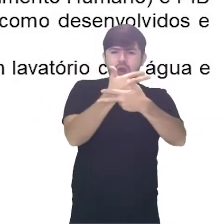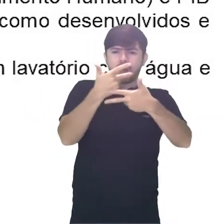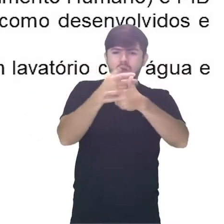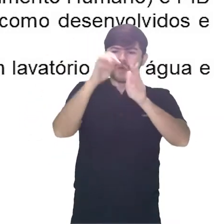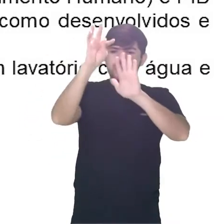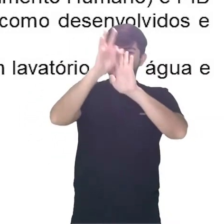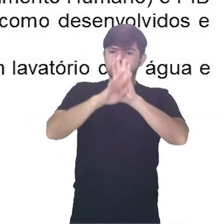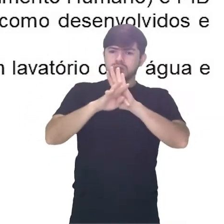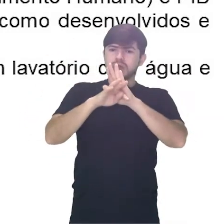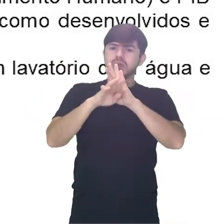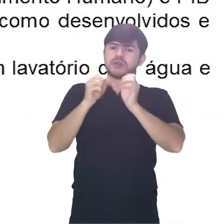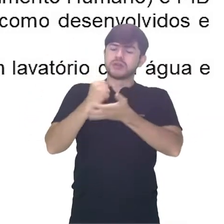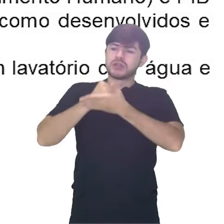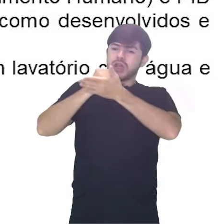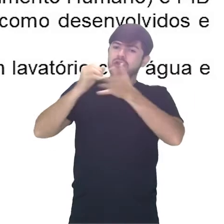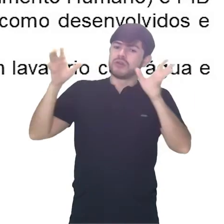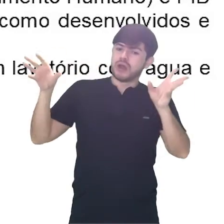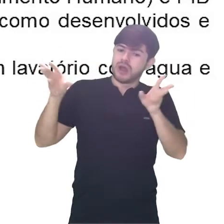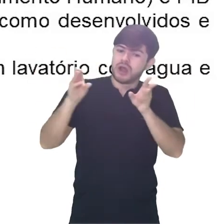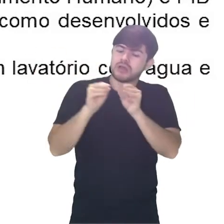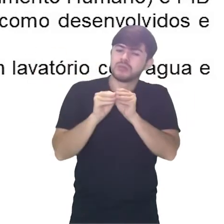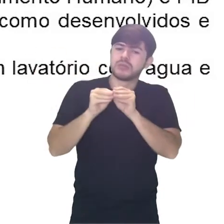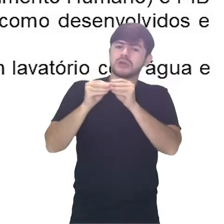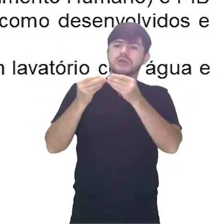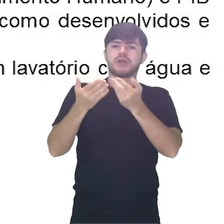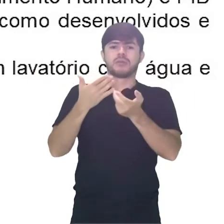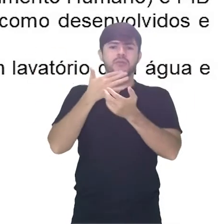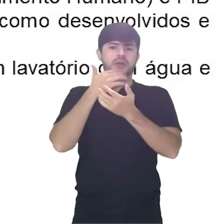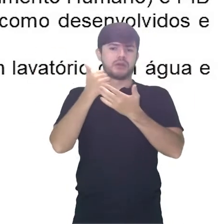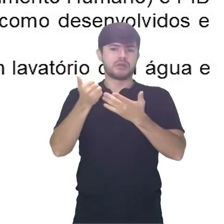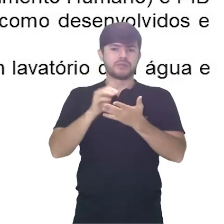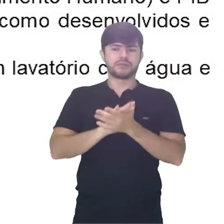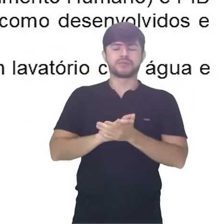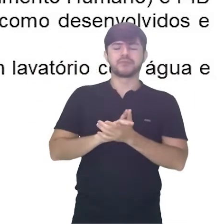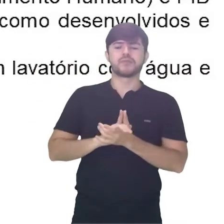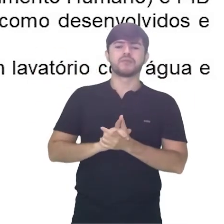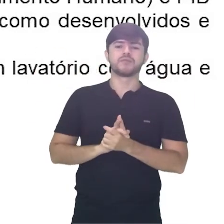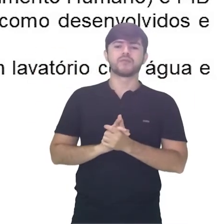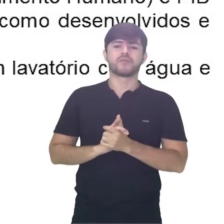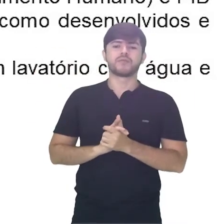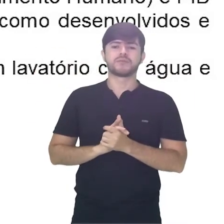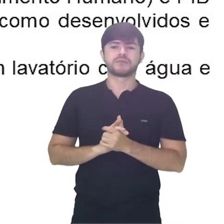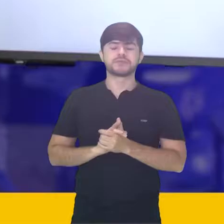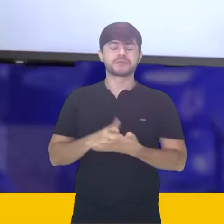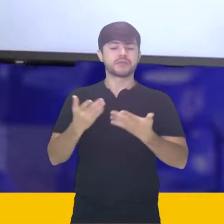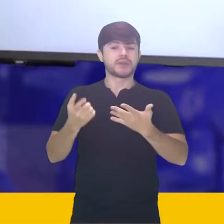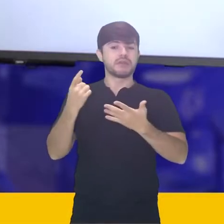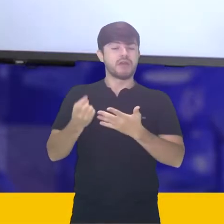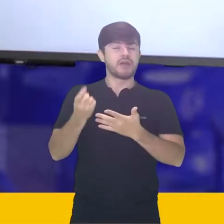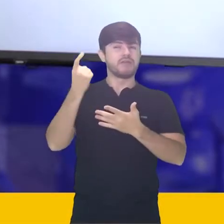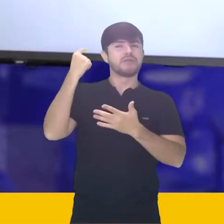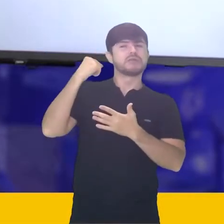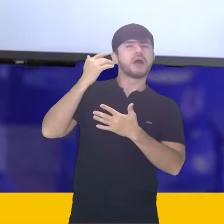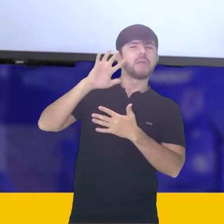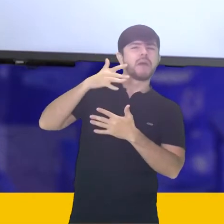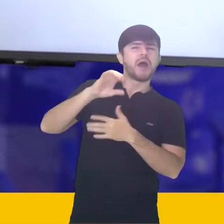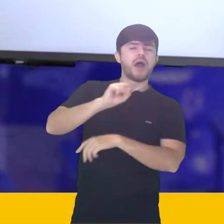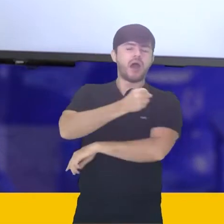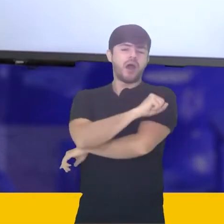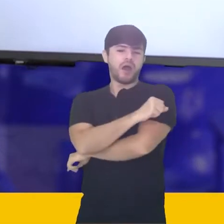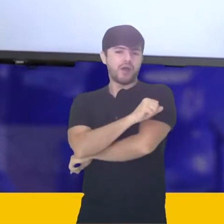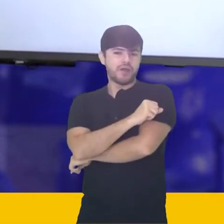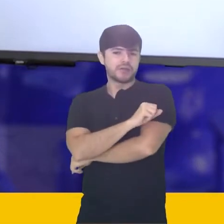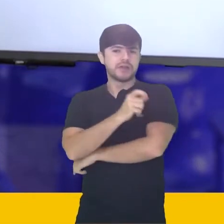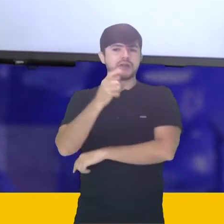exemplificar sua definição de país menos desenvolvido. Vamos lá, isso aqui a gente volta um pouquinho para o 8º ano, e